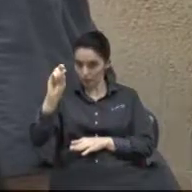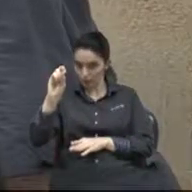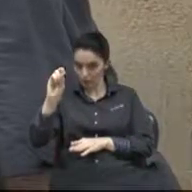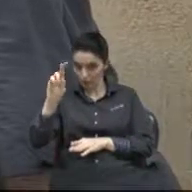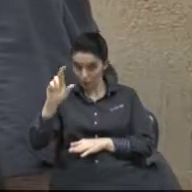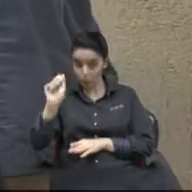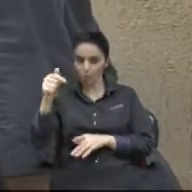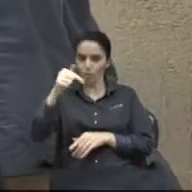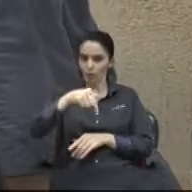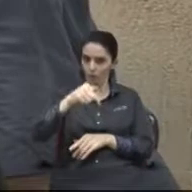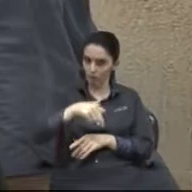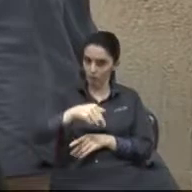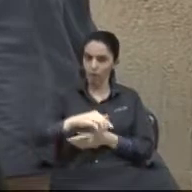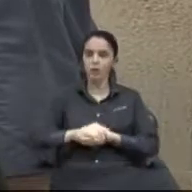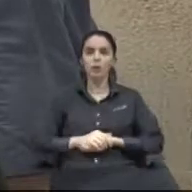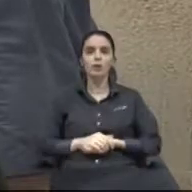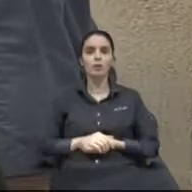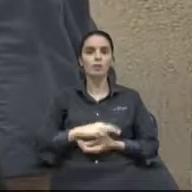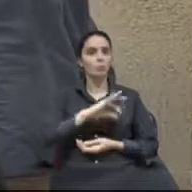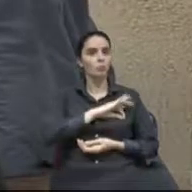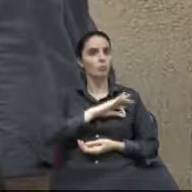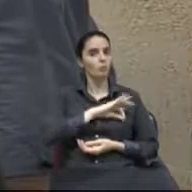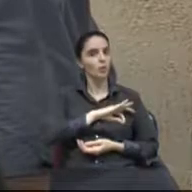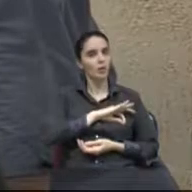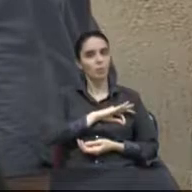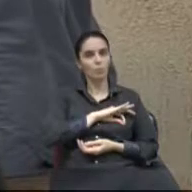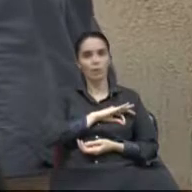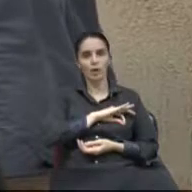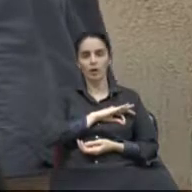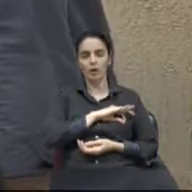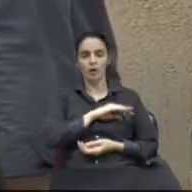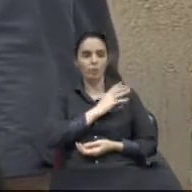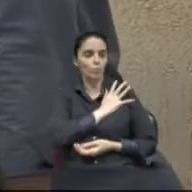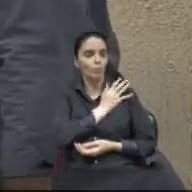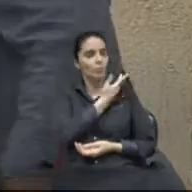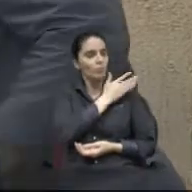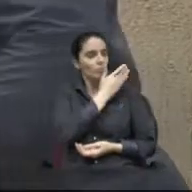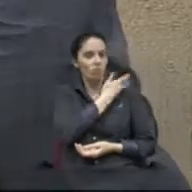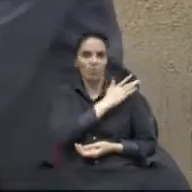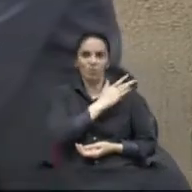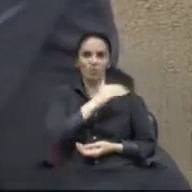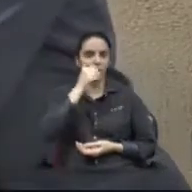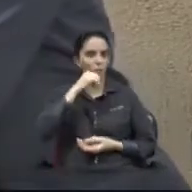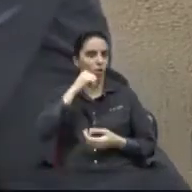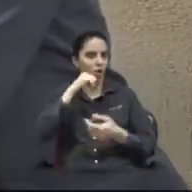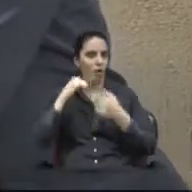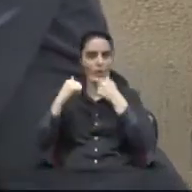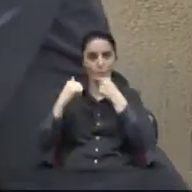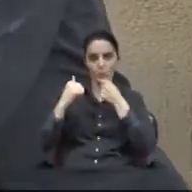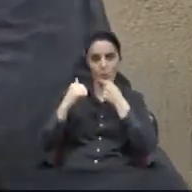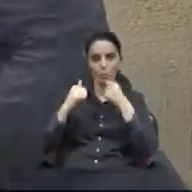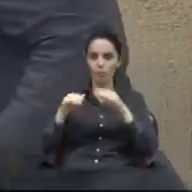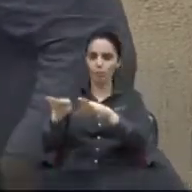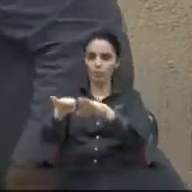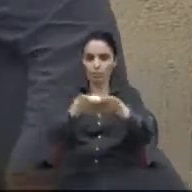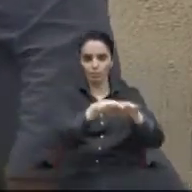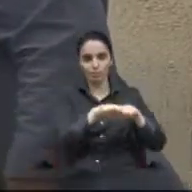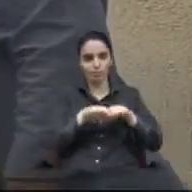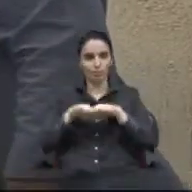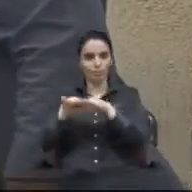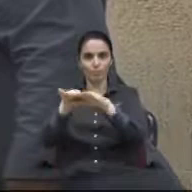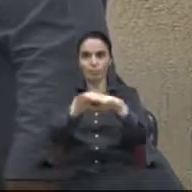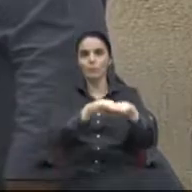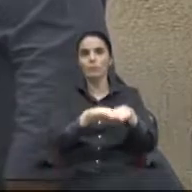a polícia militar não faz nenhuma entre homem e mulher ela trata igual